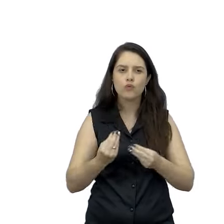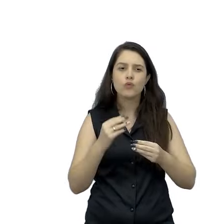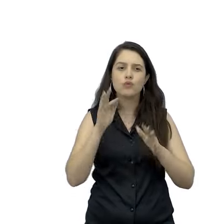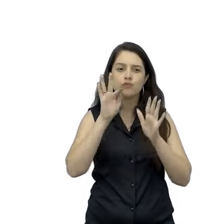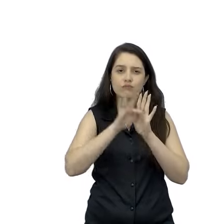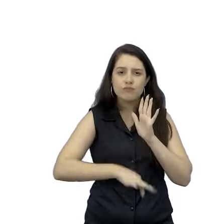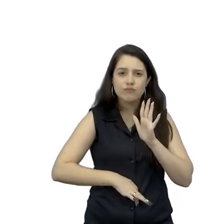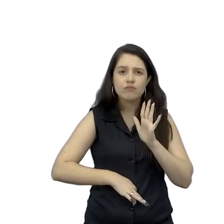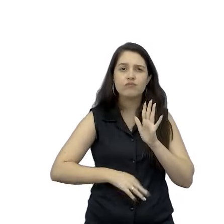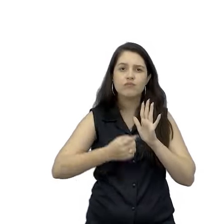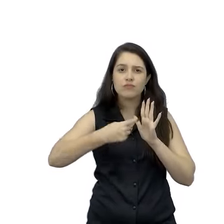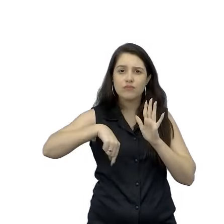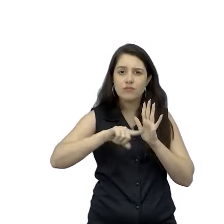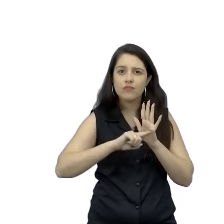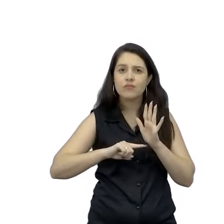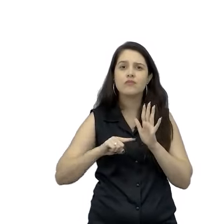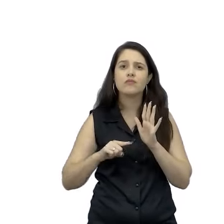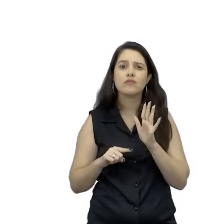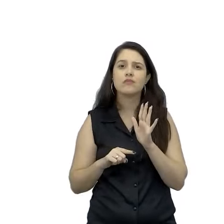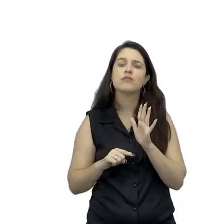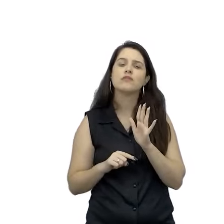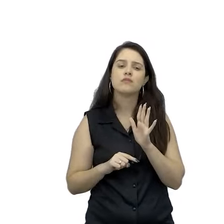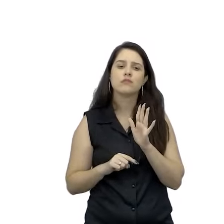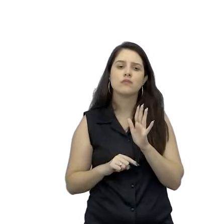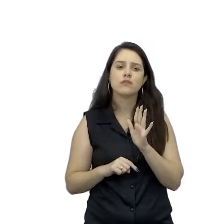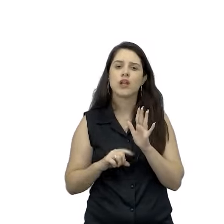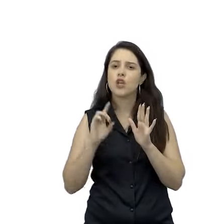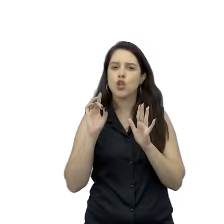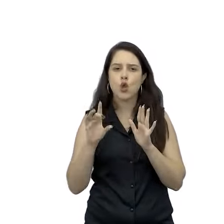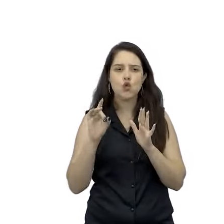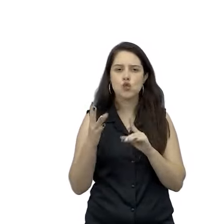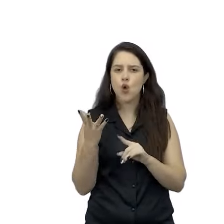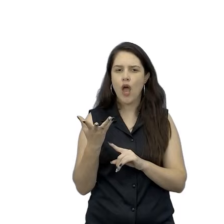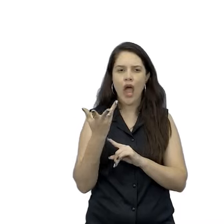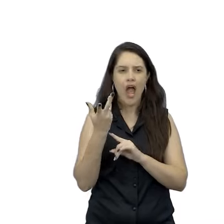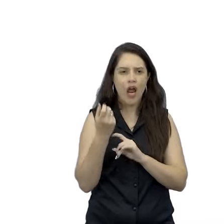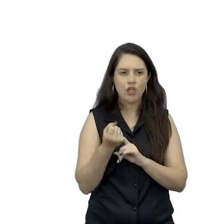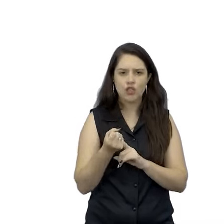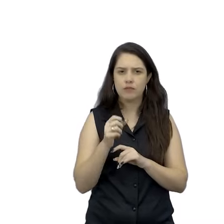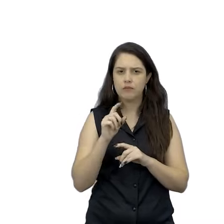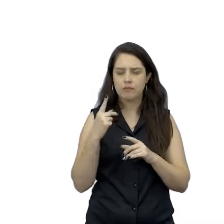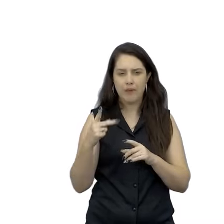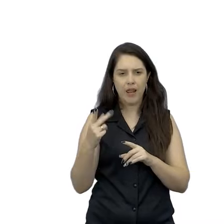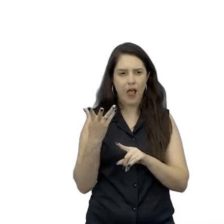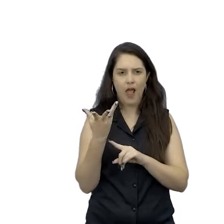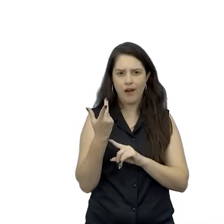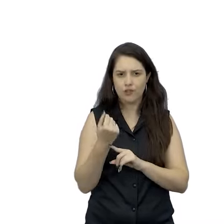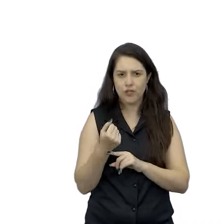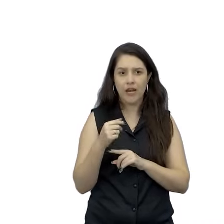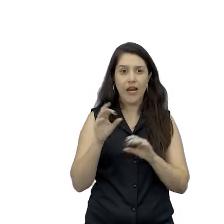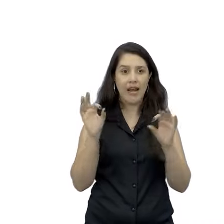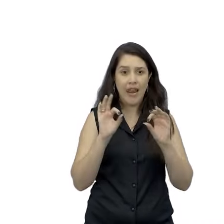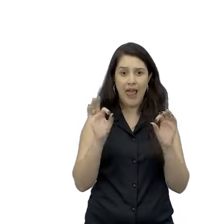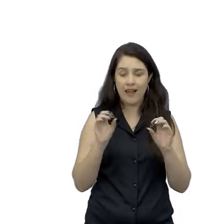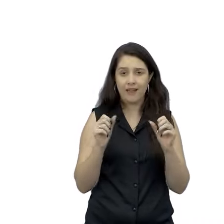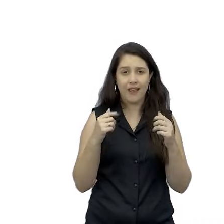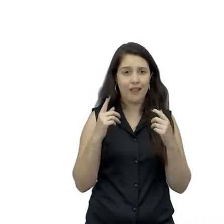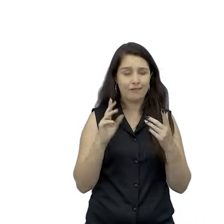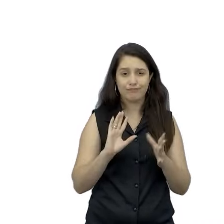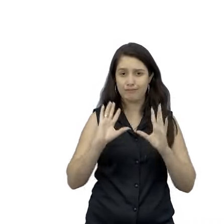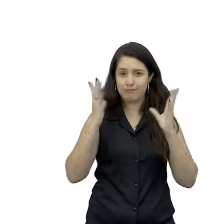texto. Então, nós temos na aula 1, não só a arte pela arte. Na aula 2, nada é por